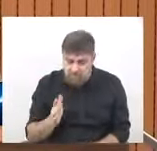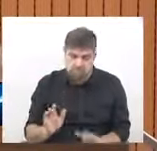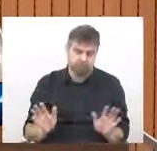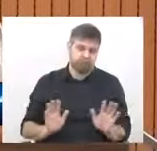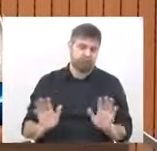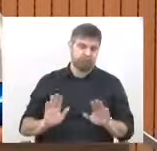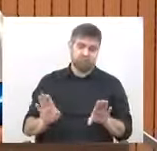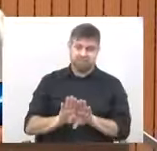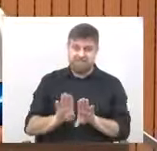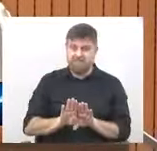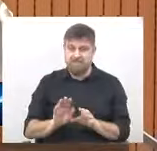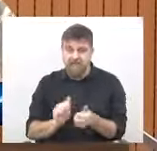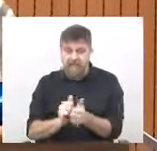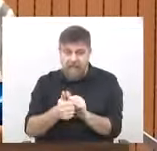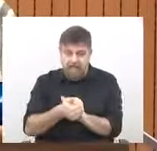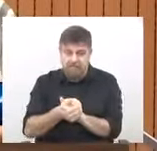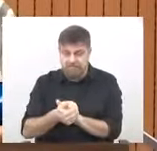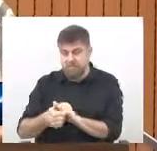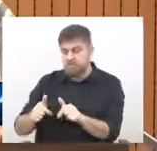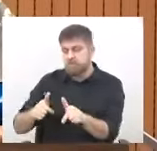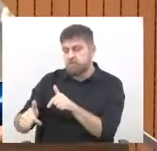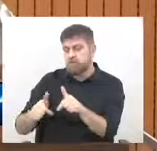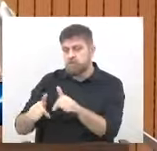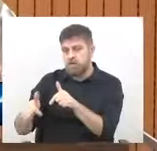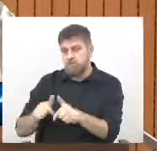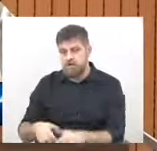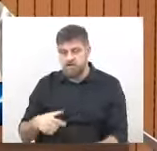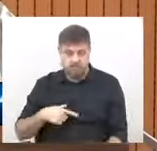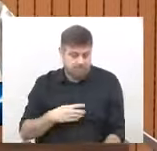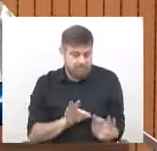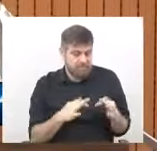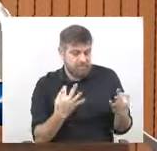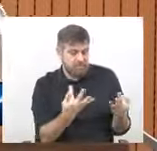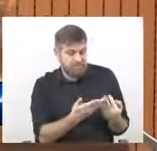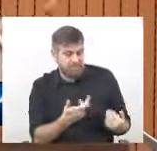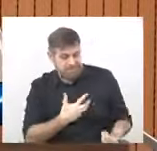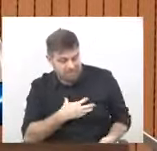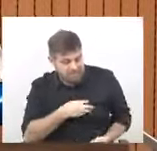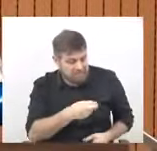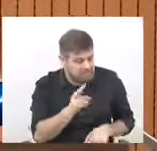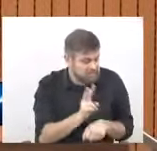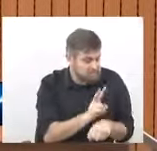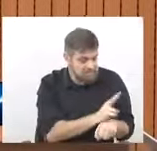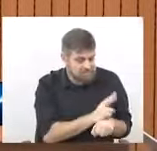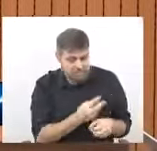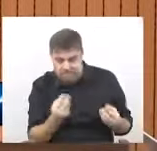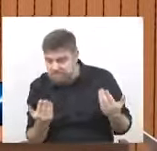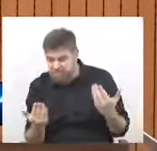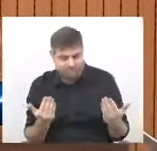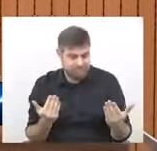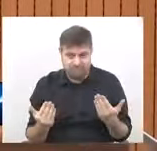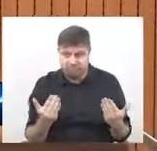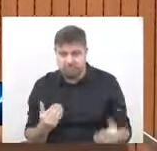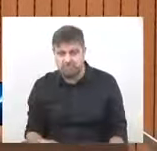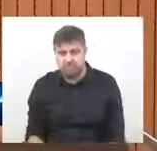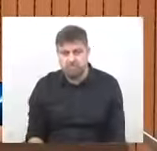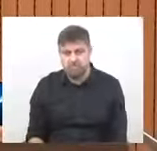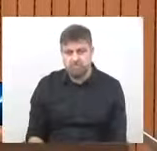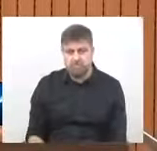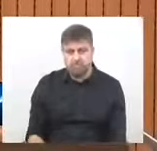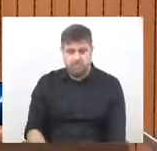fácil adequar o emprego às condições que a prefeitura